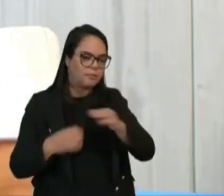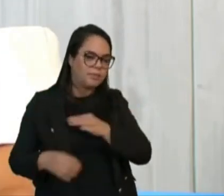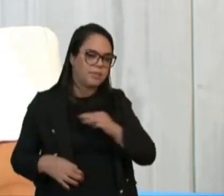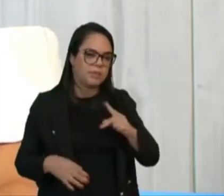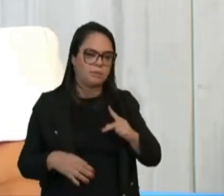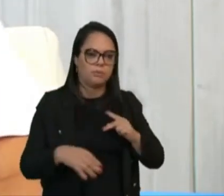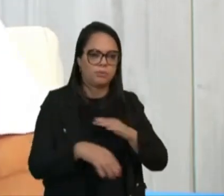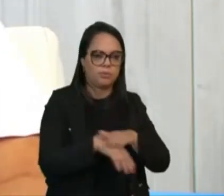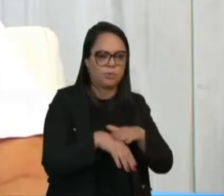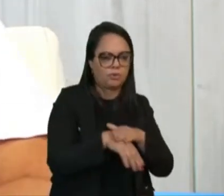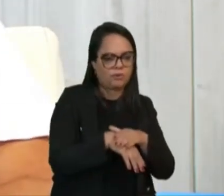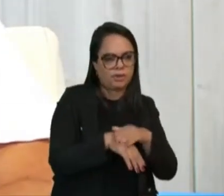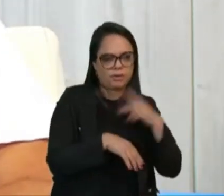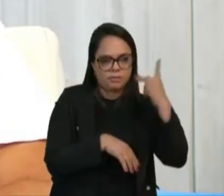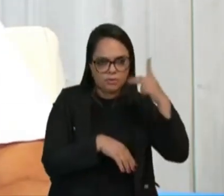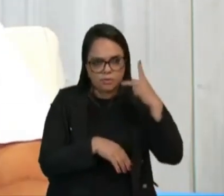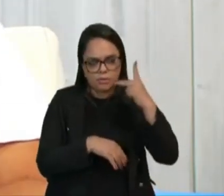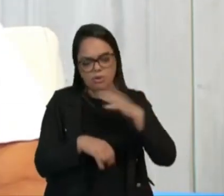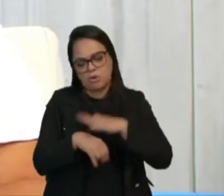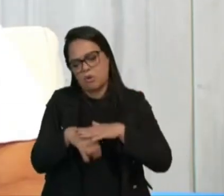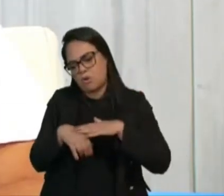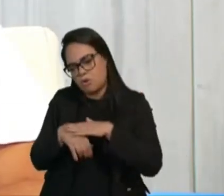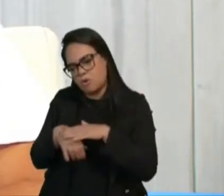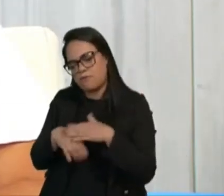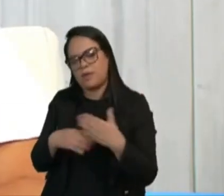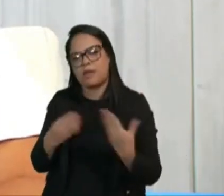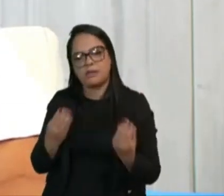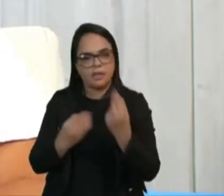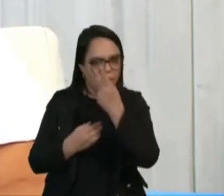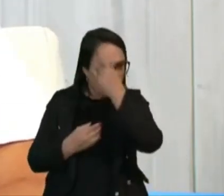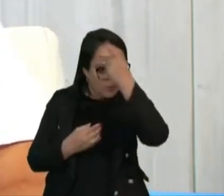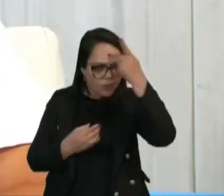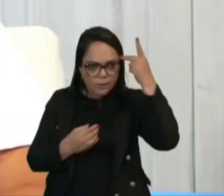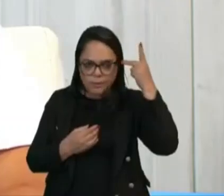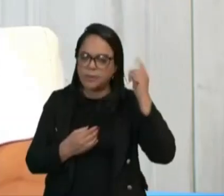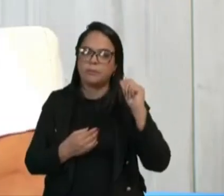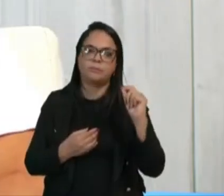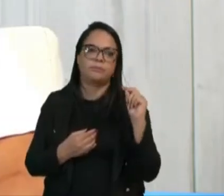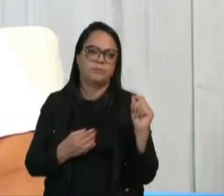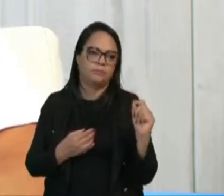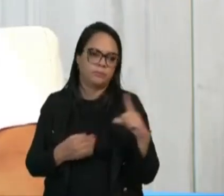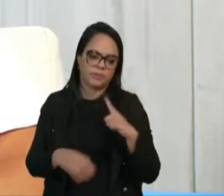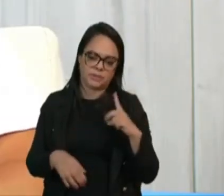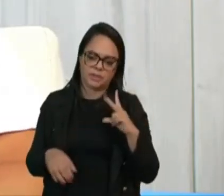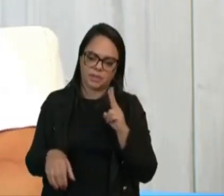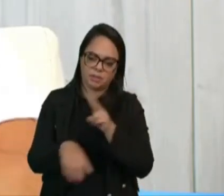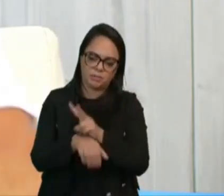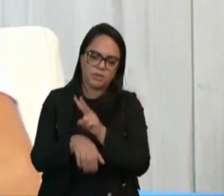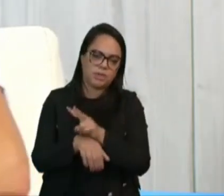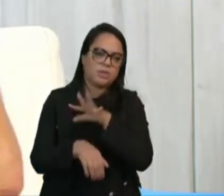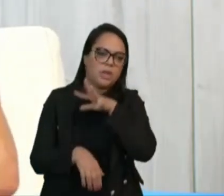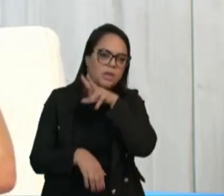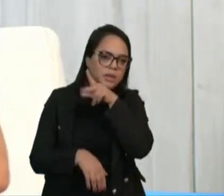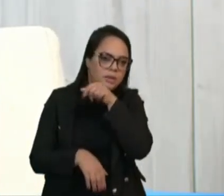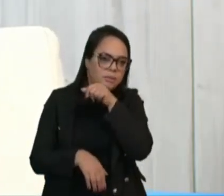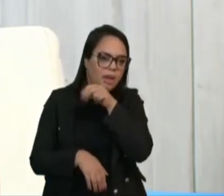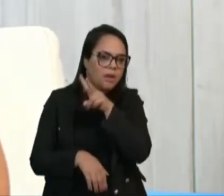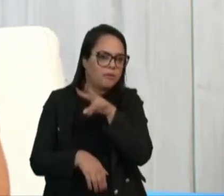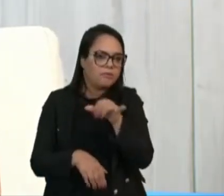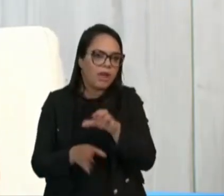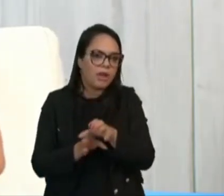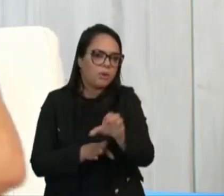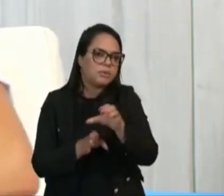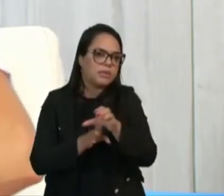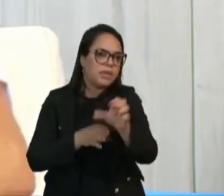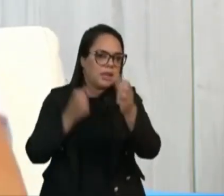com o promotor, conversa com uma pessoa que é ligada diretamente à proteção animal, que ela vai orientar da maneira adequada.